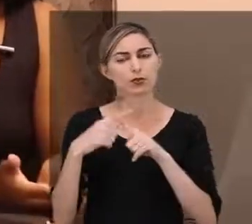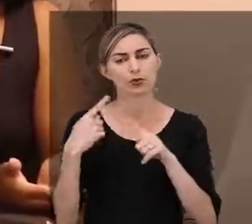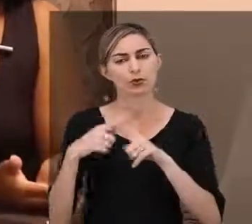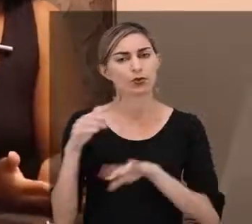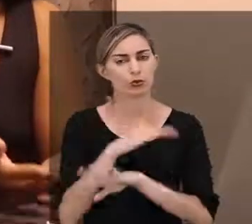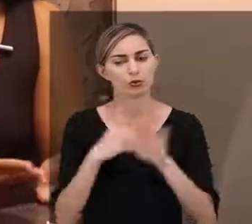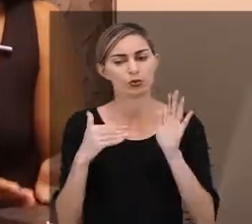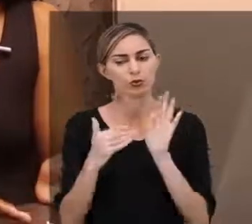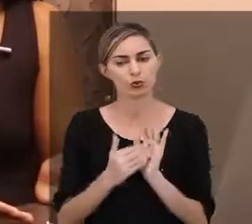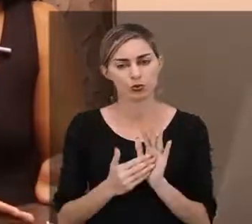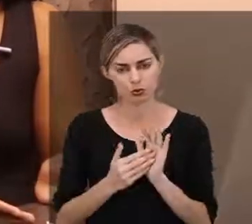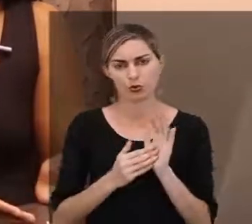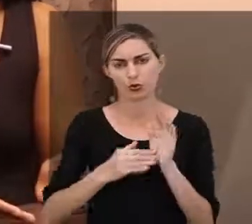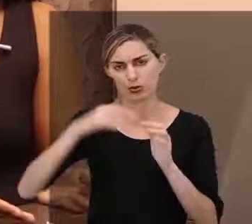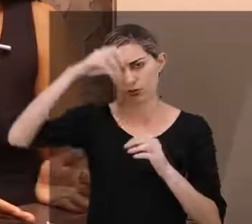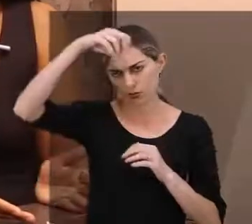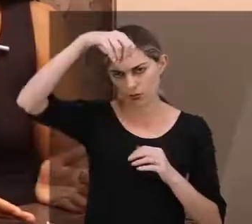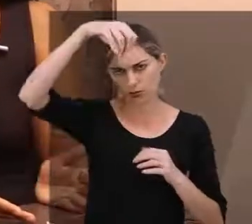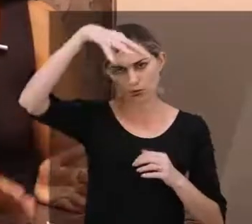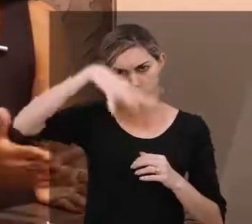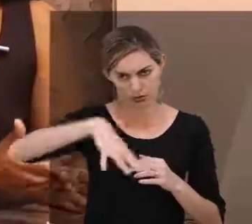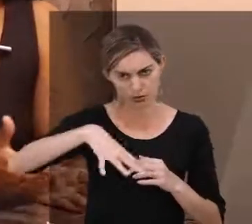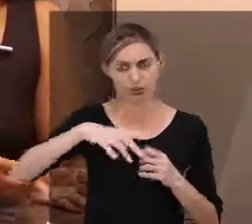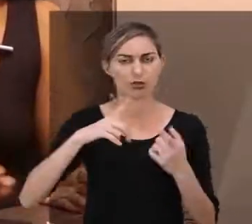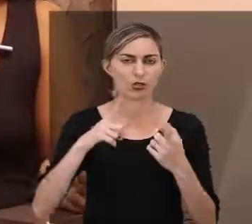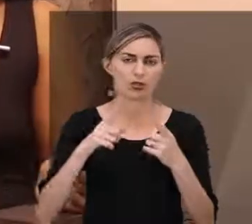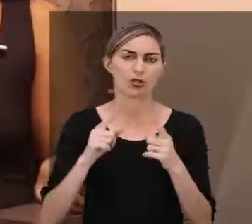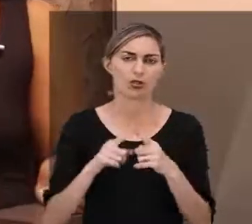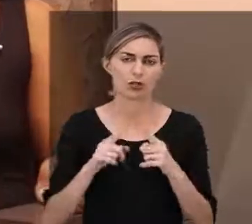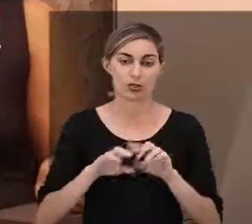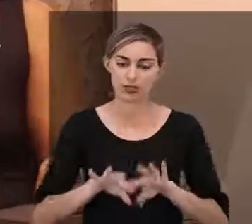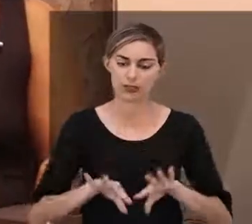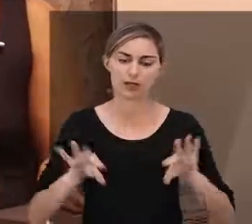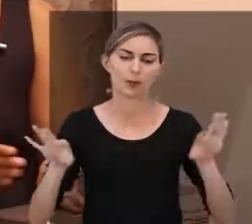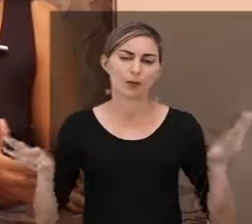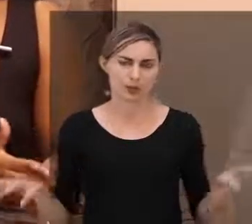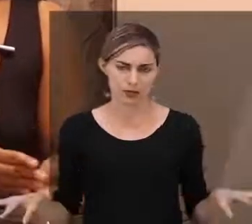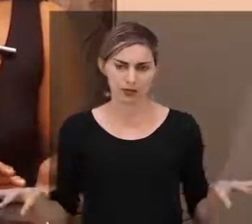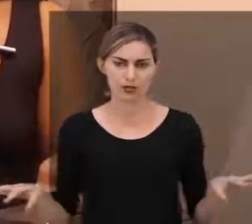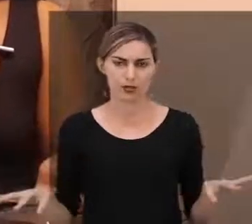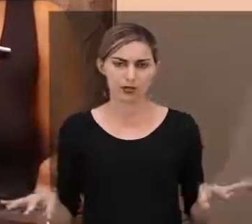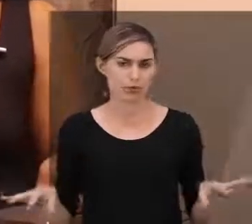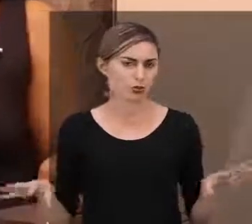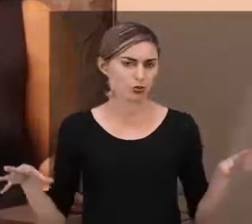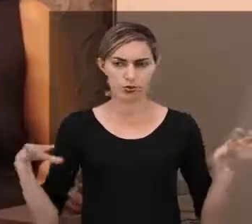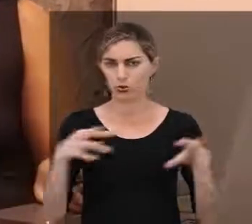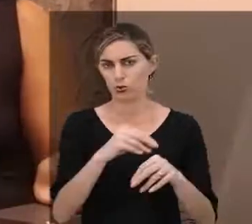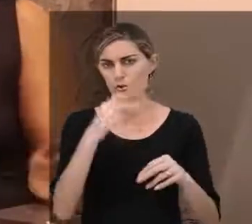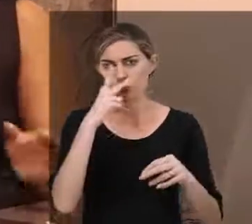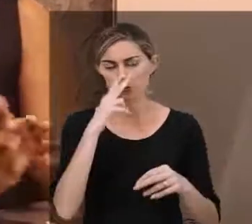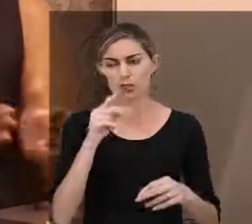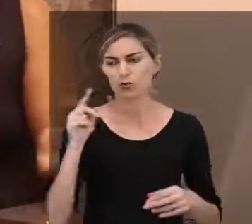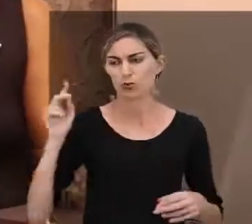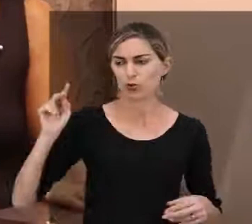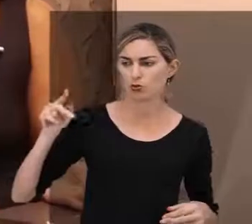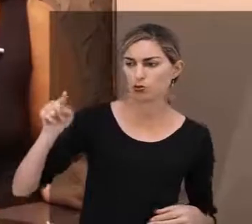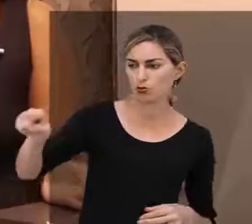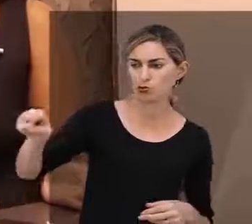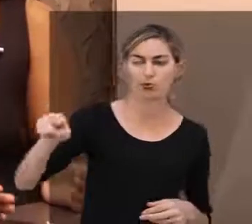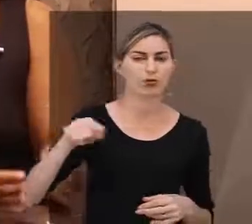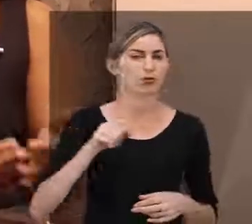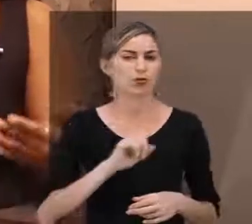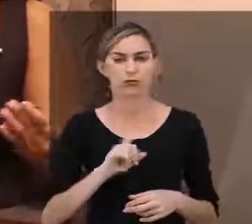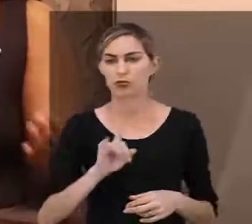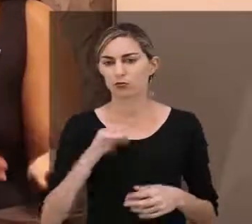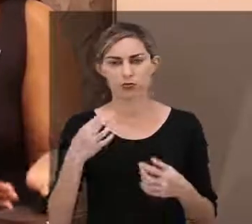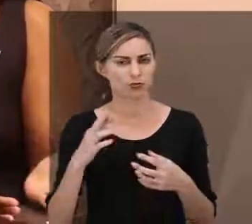todas essas iluminações que vai ter naquele ambiente vão estar em seções separadas. Não adianta botar tudo no mesmo interruptor, que não vai dar certo